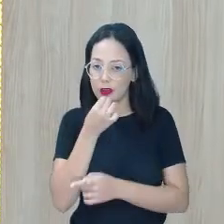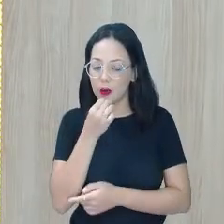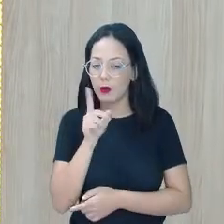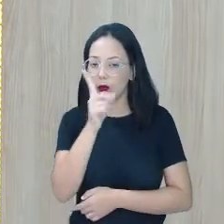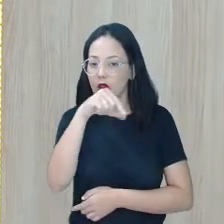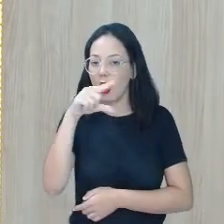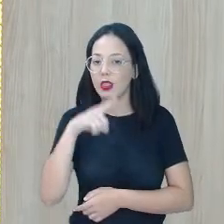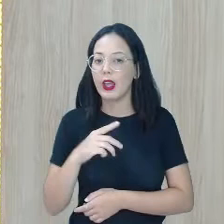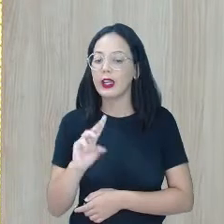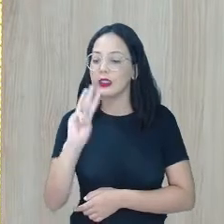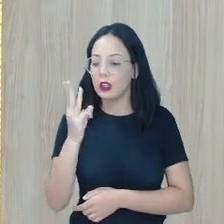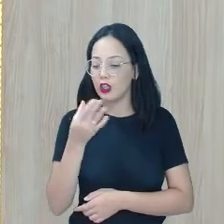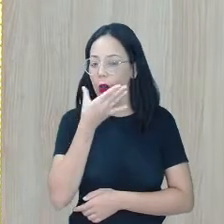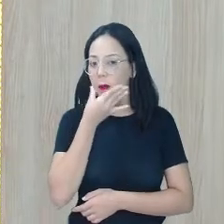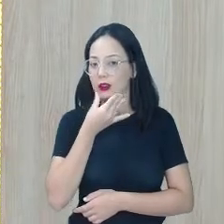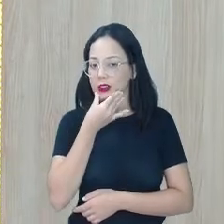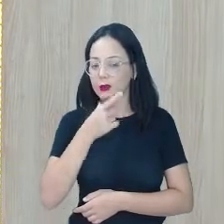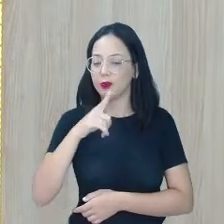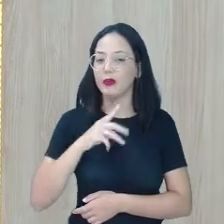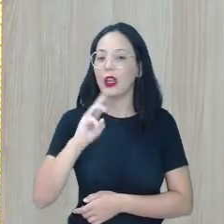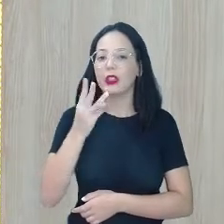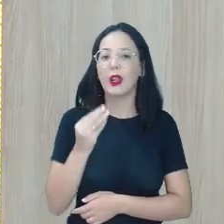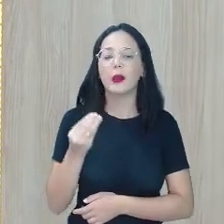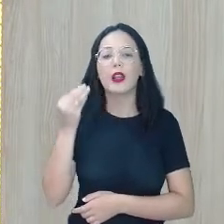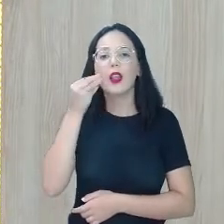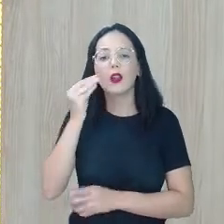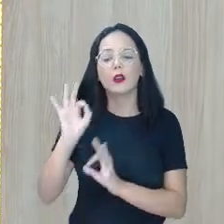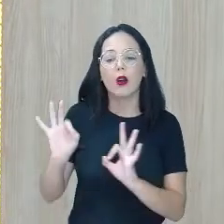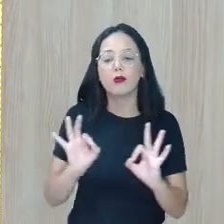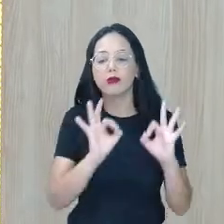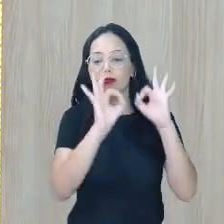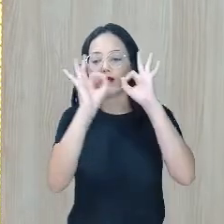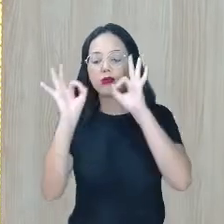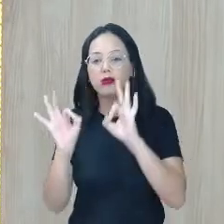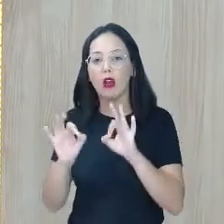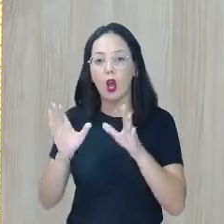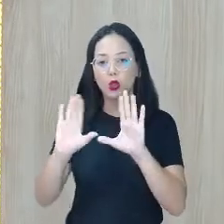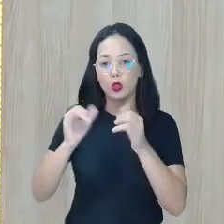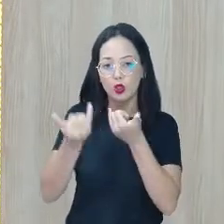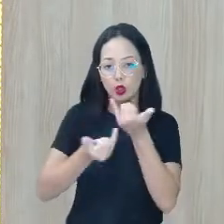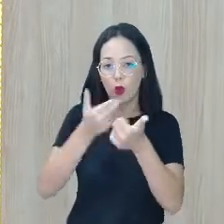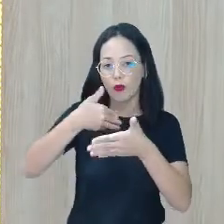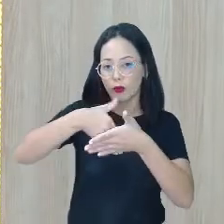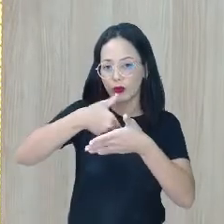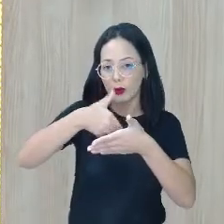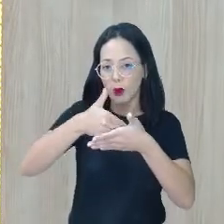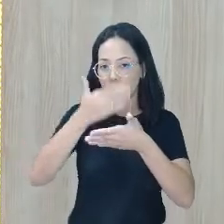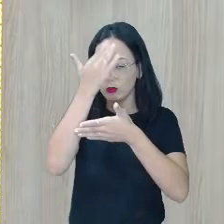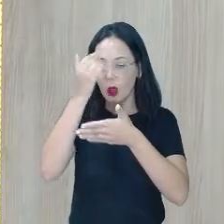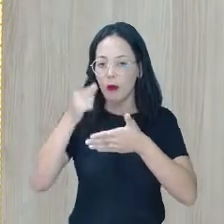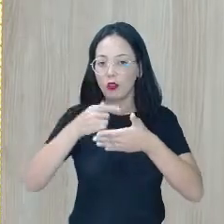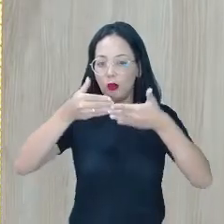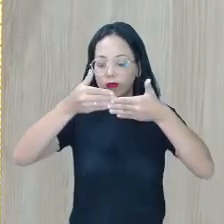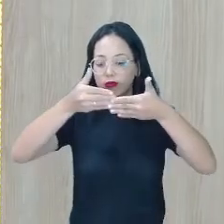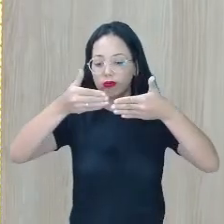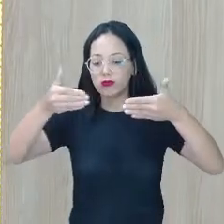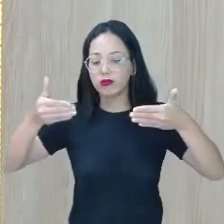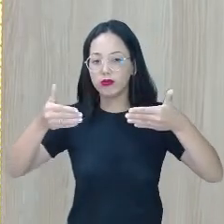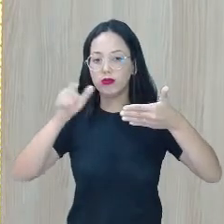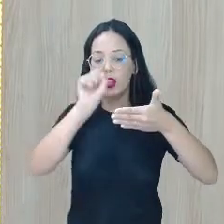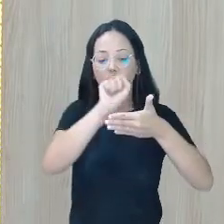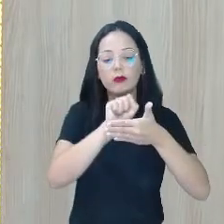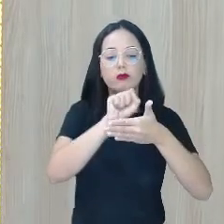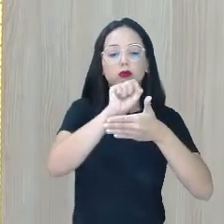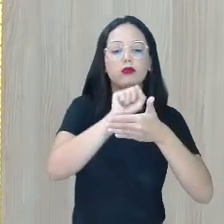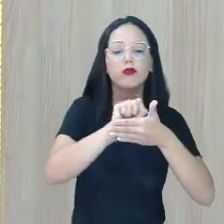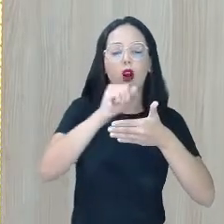tem 3 meninos ali tentando assistir uma partida, né, de futebol. Aí eles estão ali no muro, né? Então você tem um mais